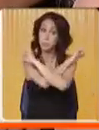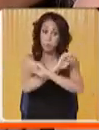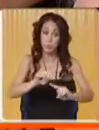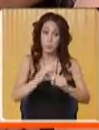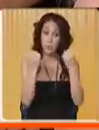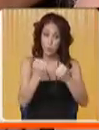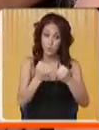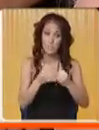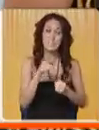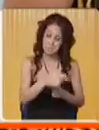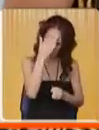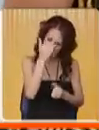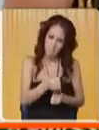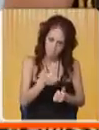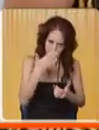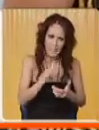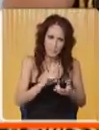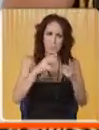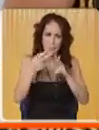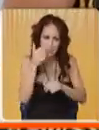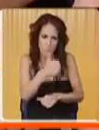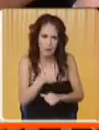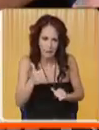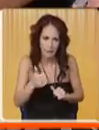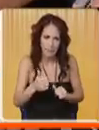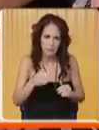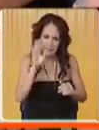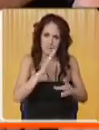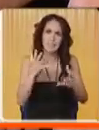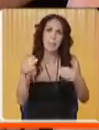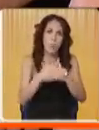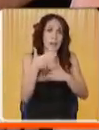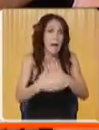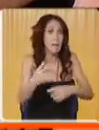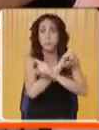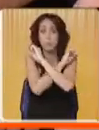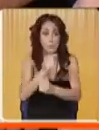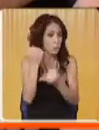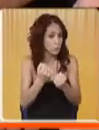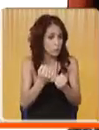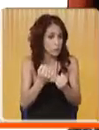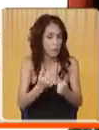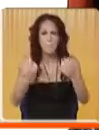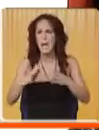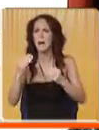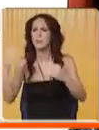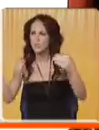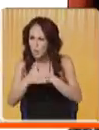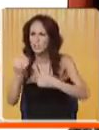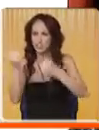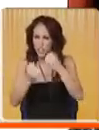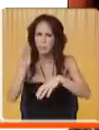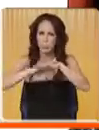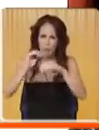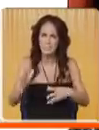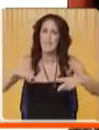a inibição de condução parece-me uma medida correta. Mas não sei se estou a errar ou não, António, mas a sensação que me dá é que há muitas mortes nas estradas causadas muitas